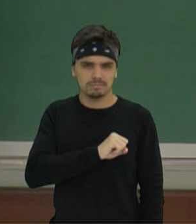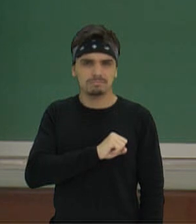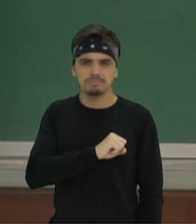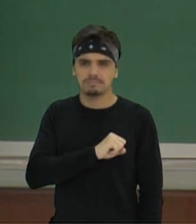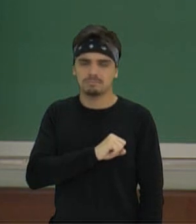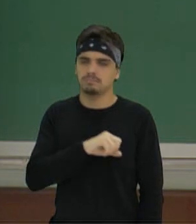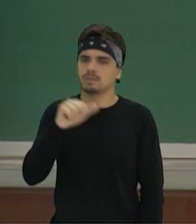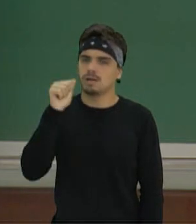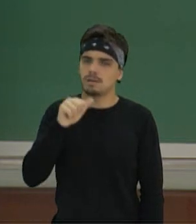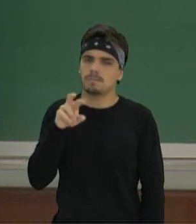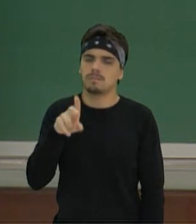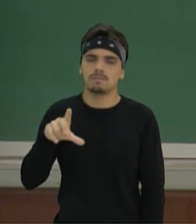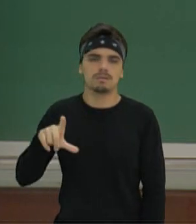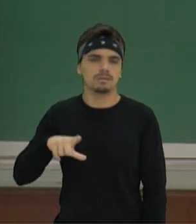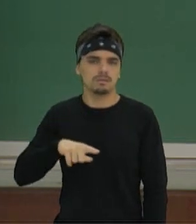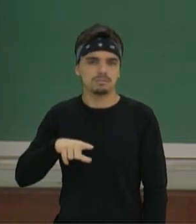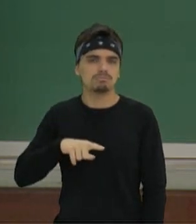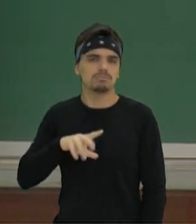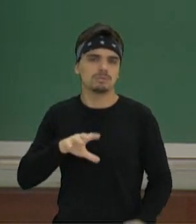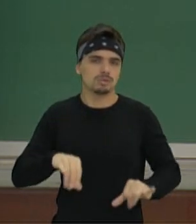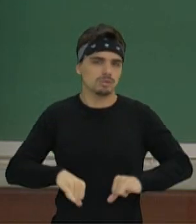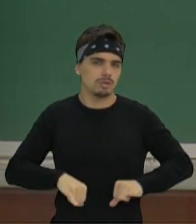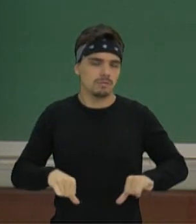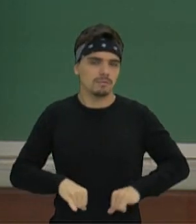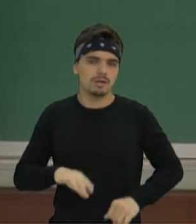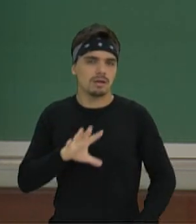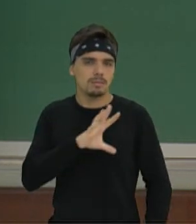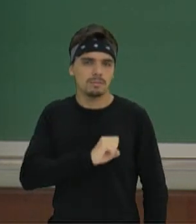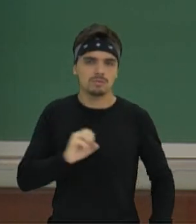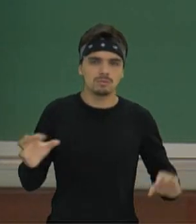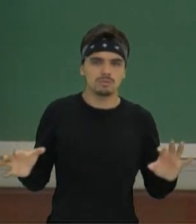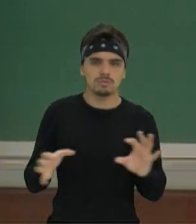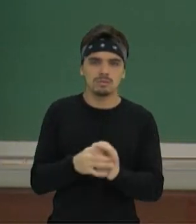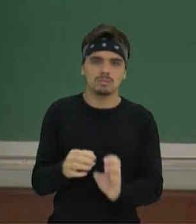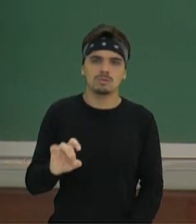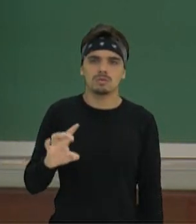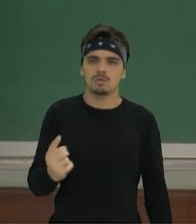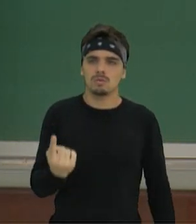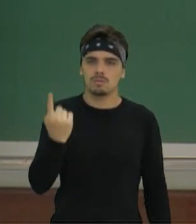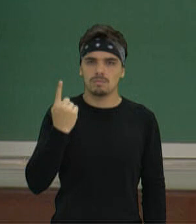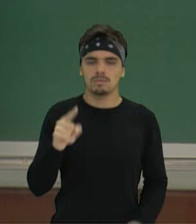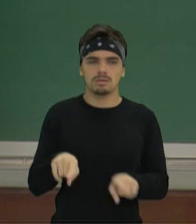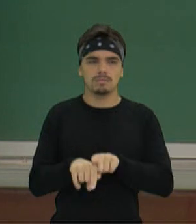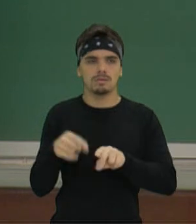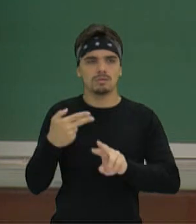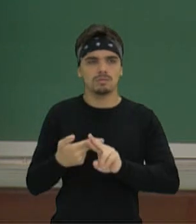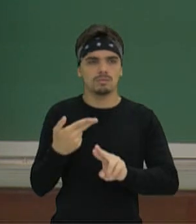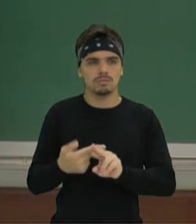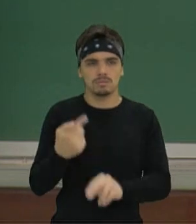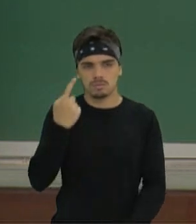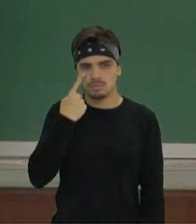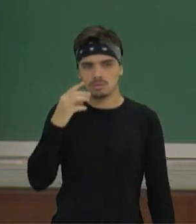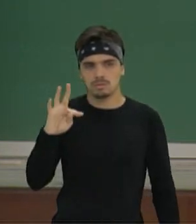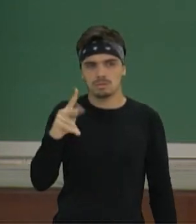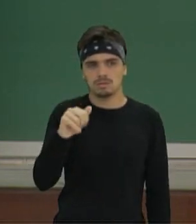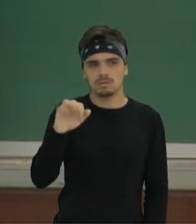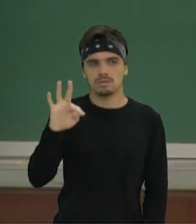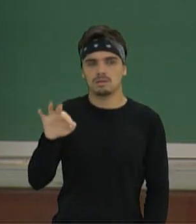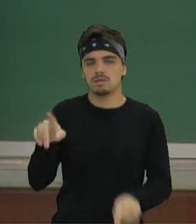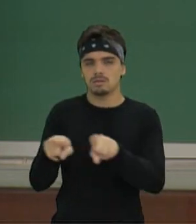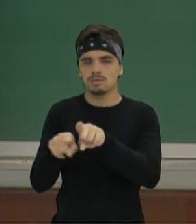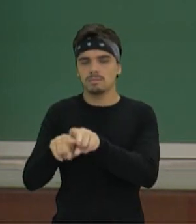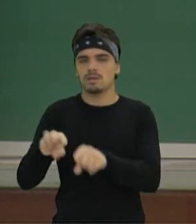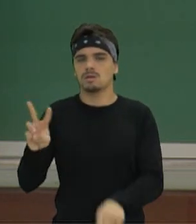garota, sofre por amor é outra ideia. Juntamos as duas numa frase só. Usamos tanto o that quanto o pronome who para se